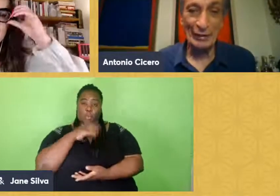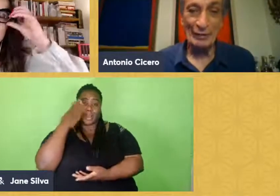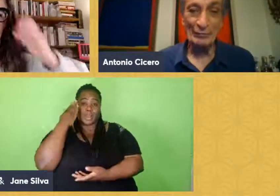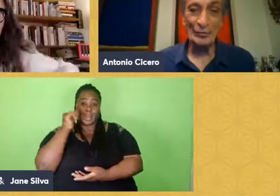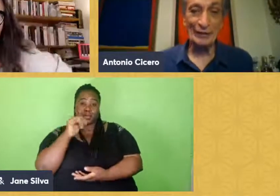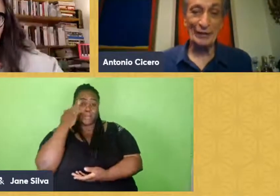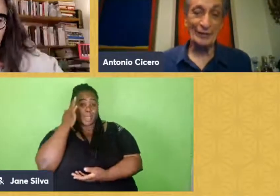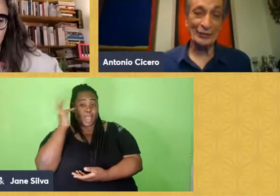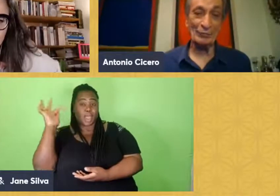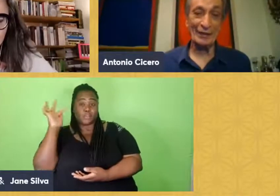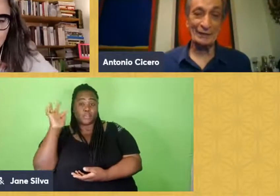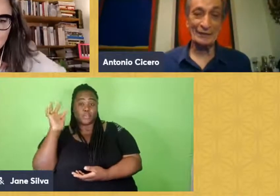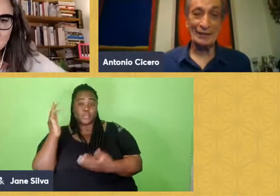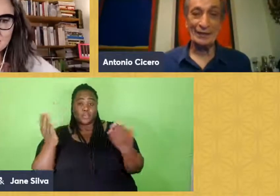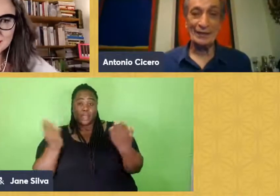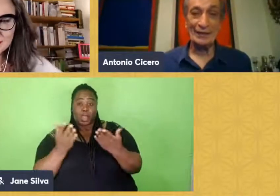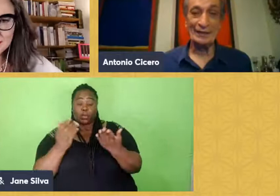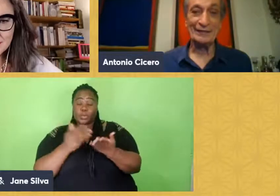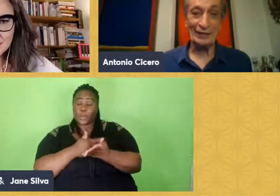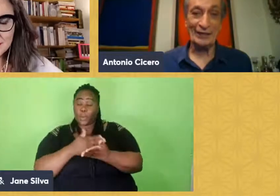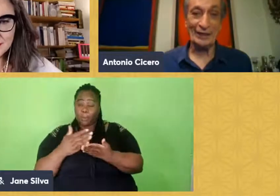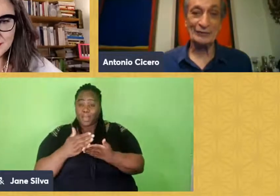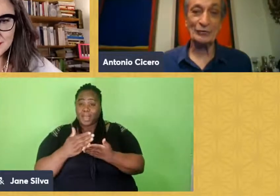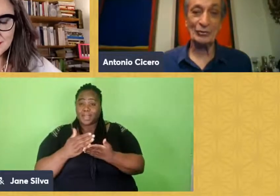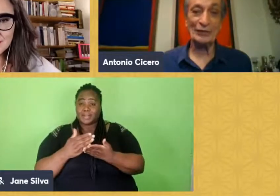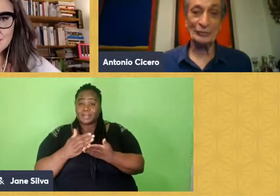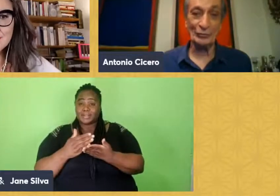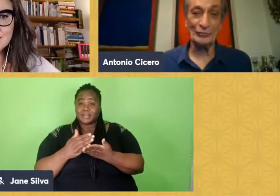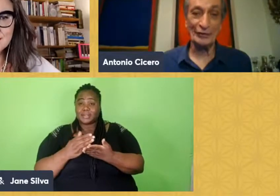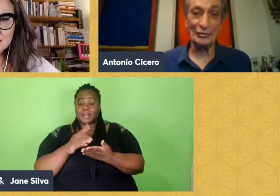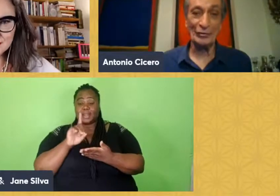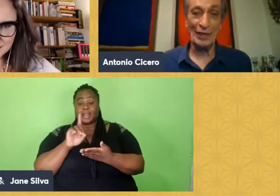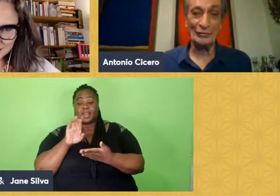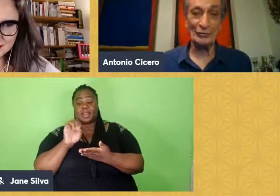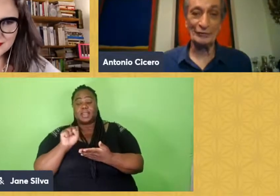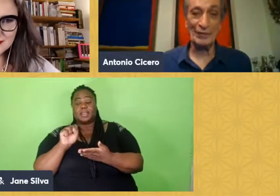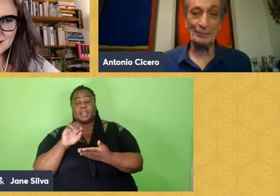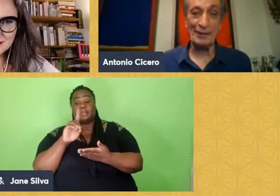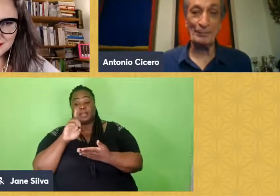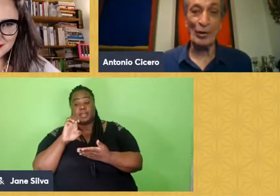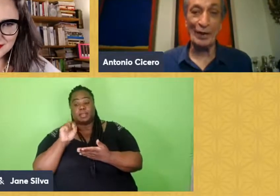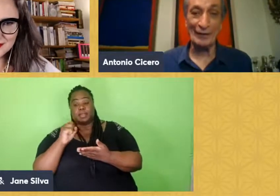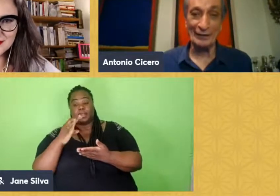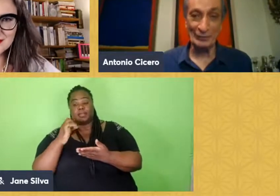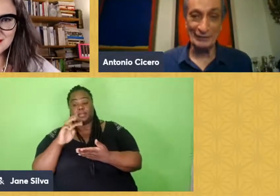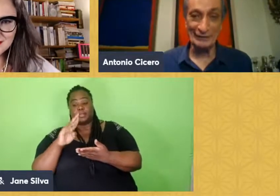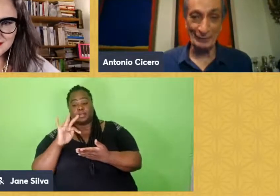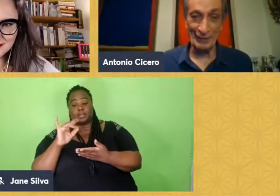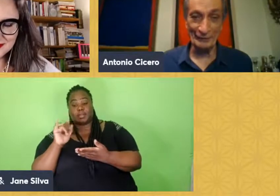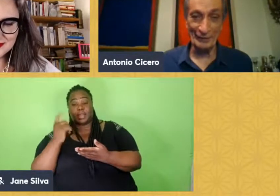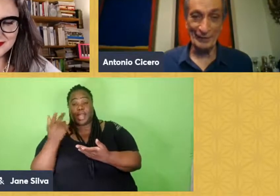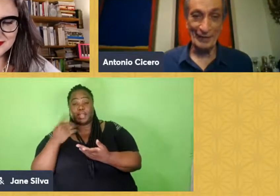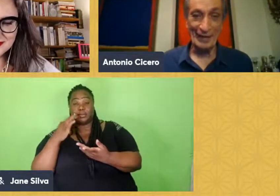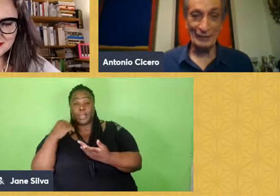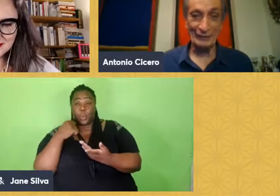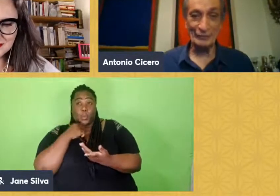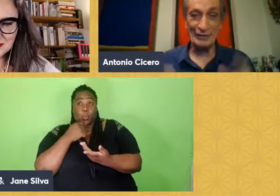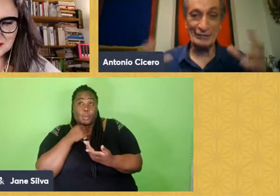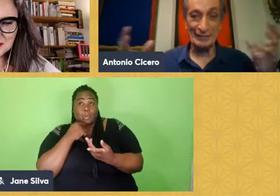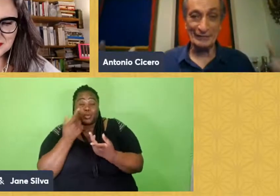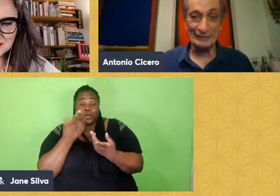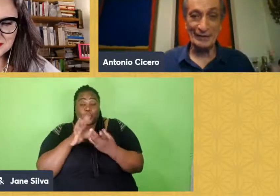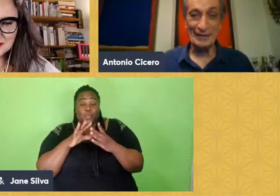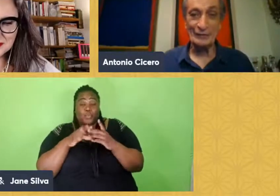filosofia moderna começa em Descartes com a dúvida hiperbólica, como ele chamava, a